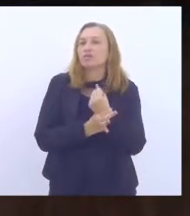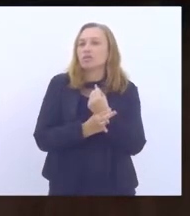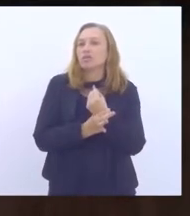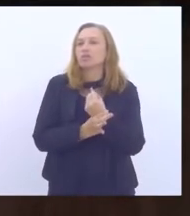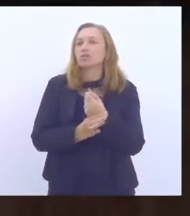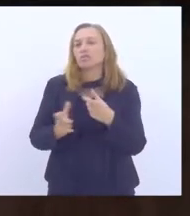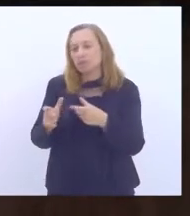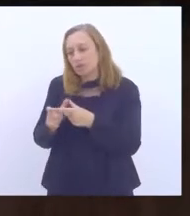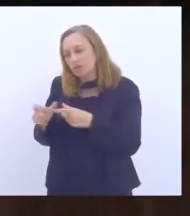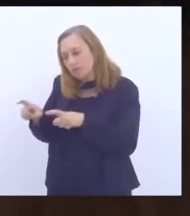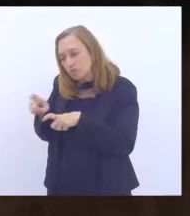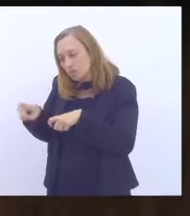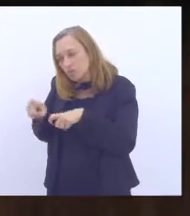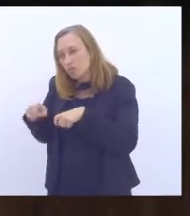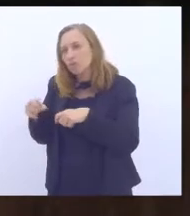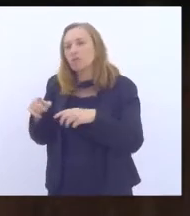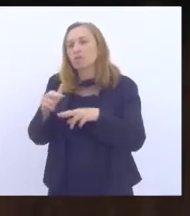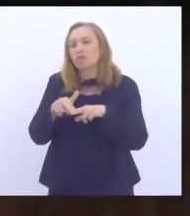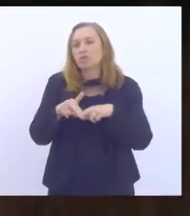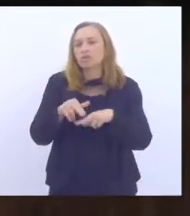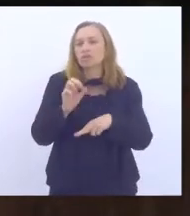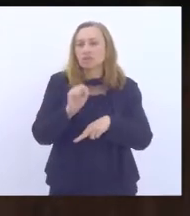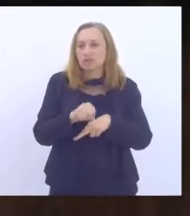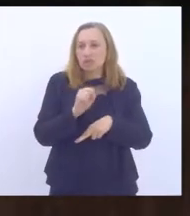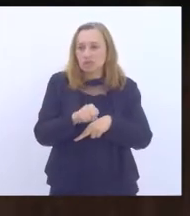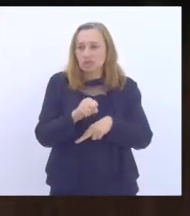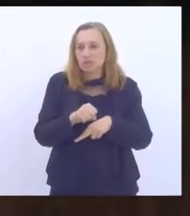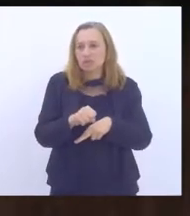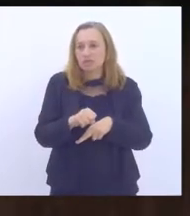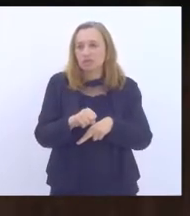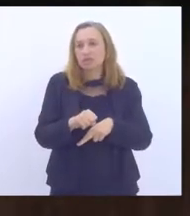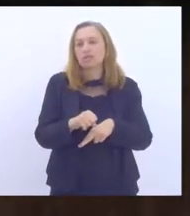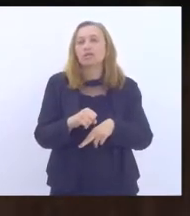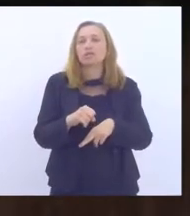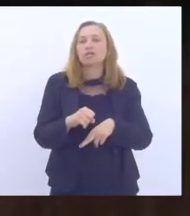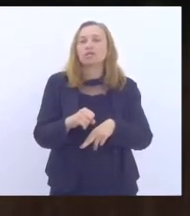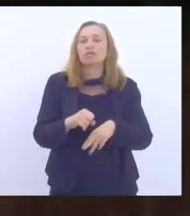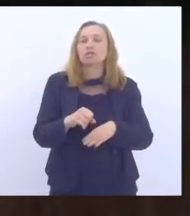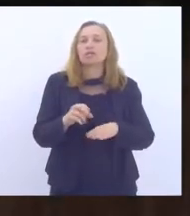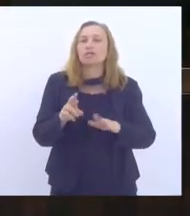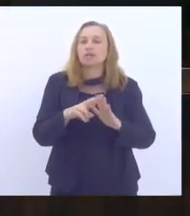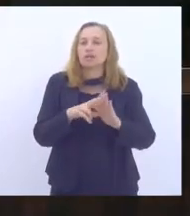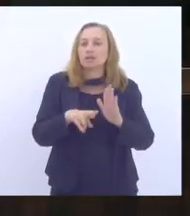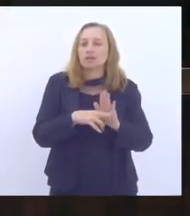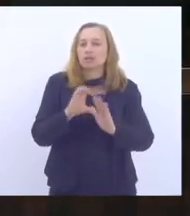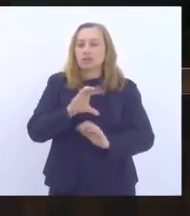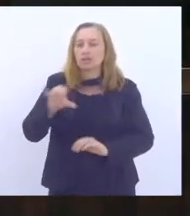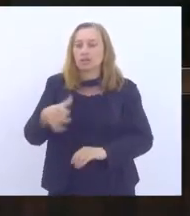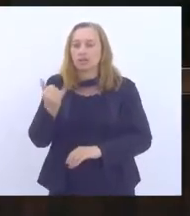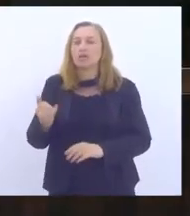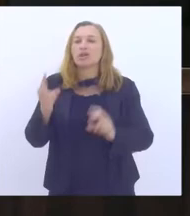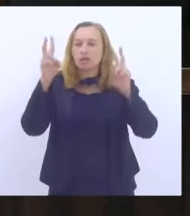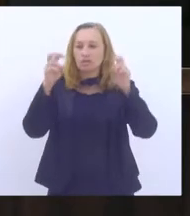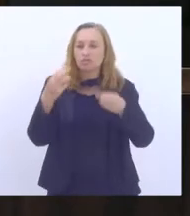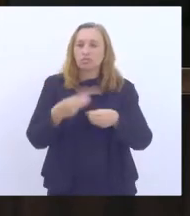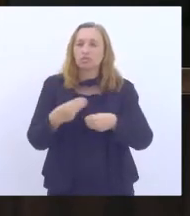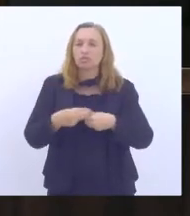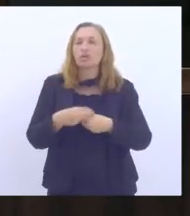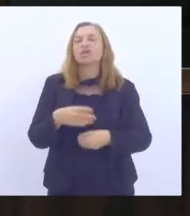ao pequeno produtor Portanto o parecer favorável nos termos do parecer emitido pela ccj pela comissão de assuntos municipais